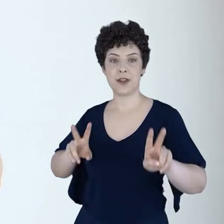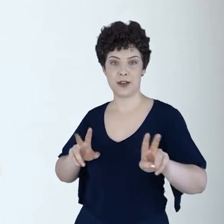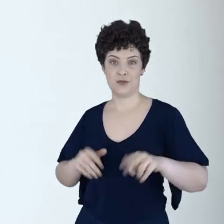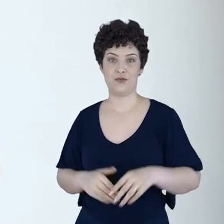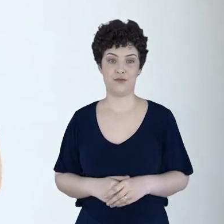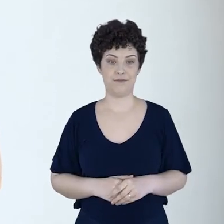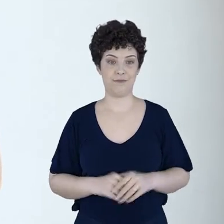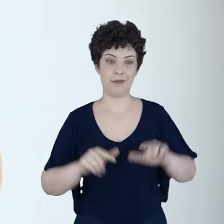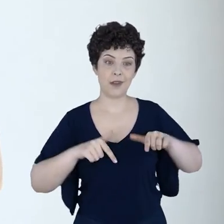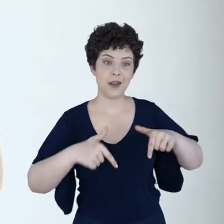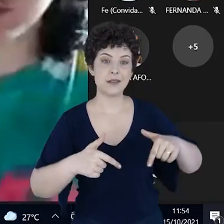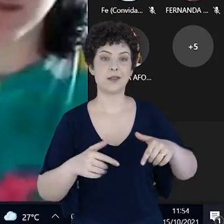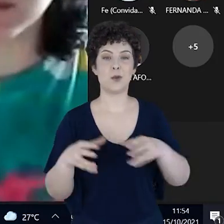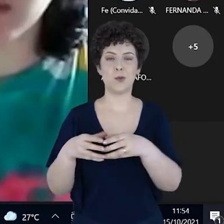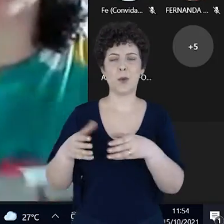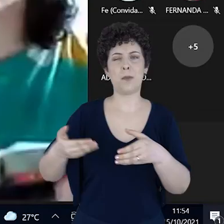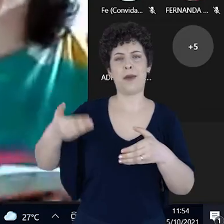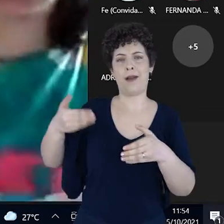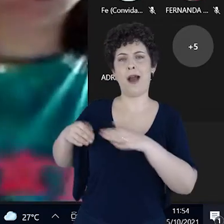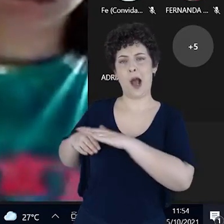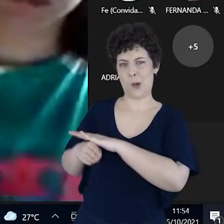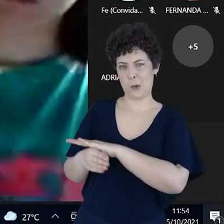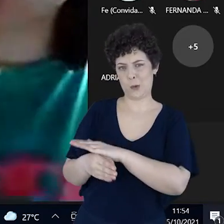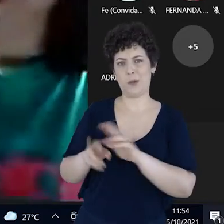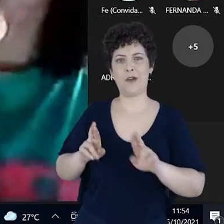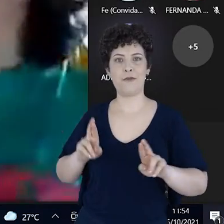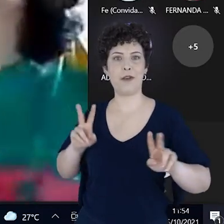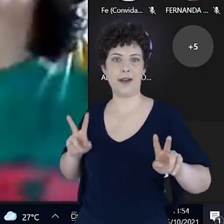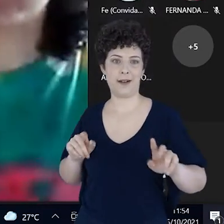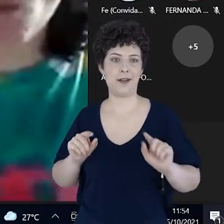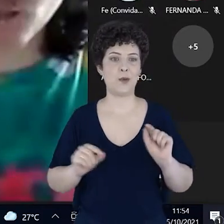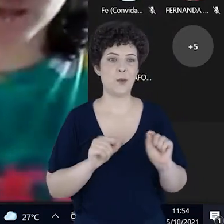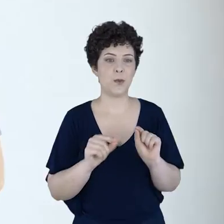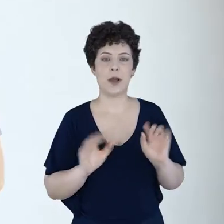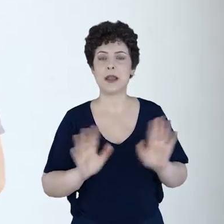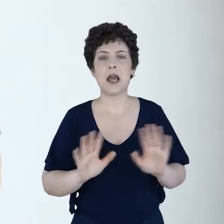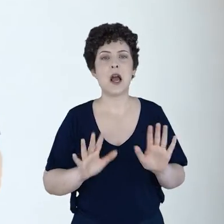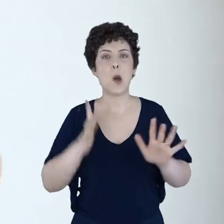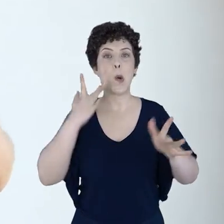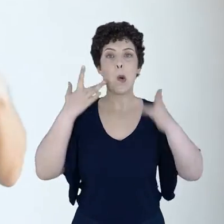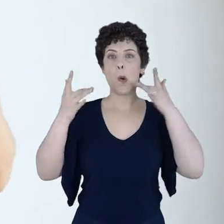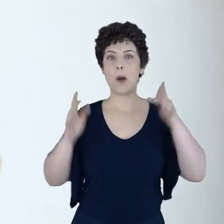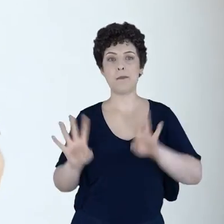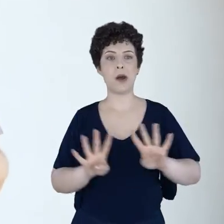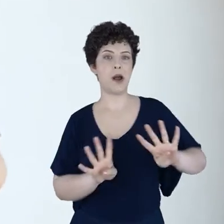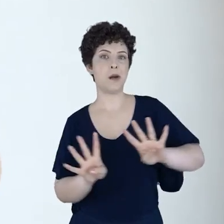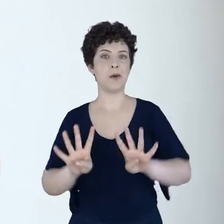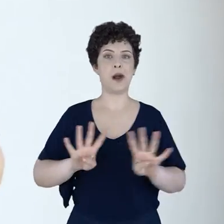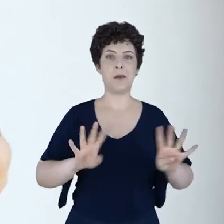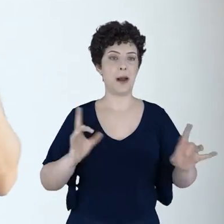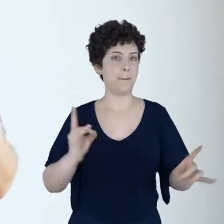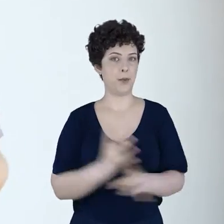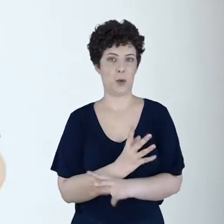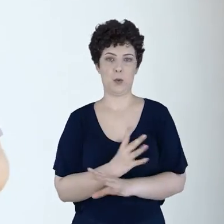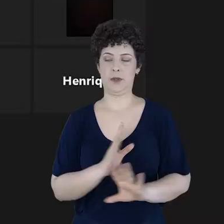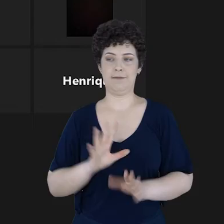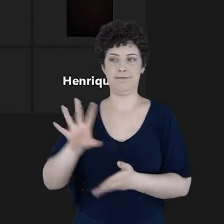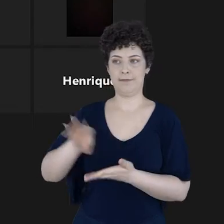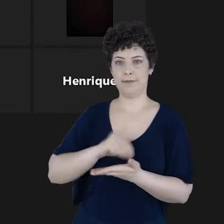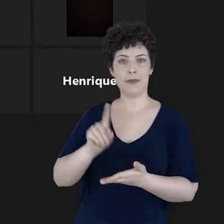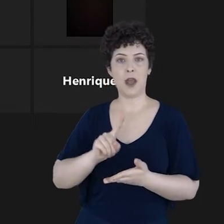pouco diferente. Videoconferências. Das que o grupo estava habituado, no sentido de não elaborar um espetáculo ou uma obra